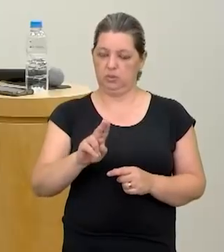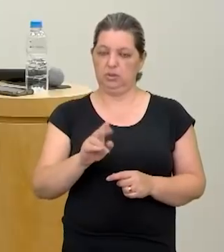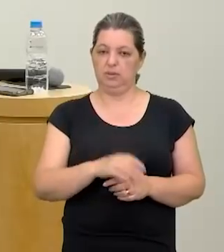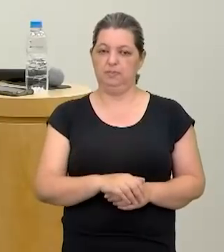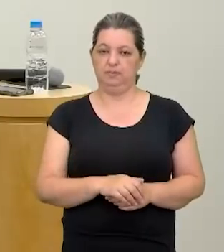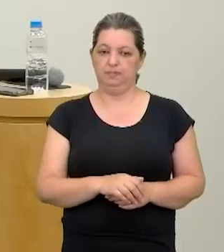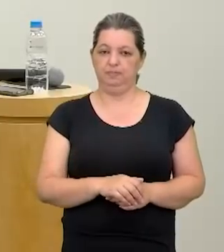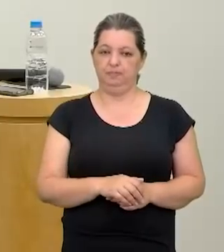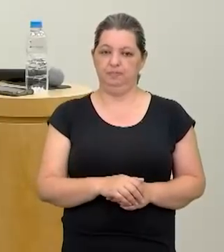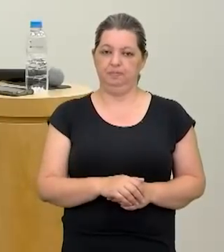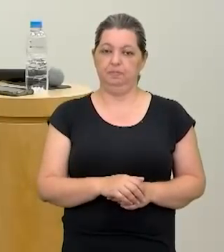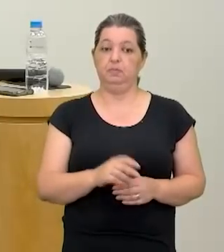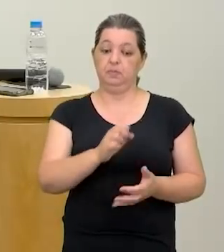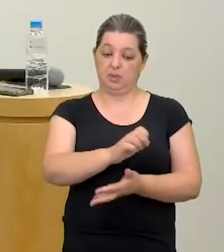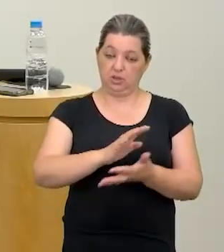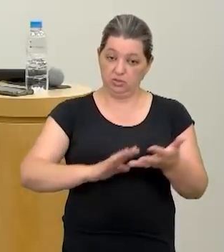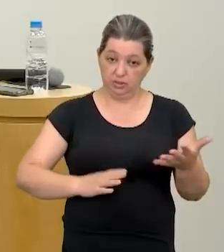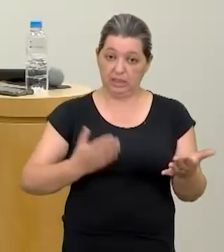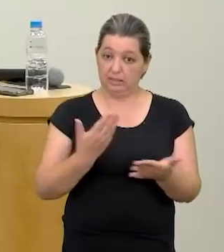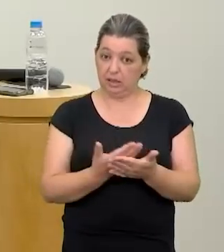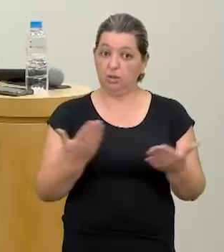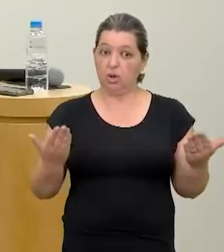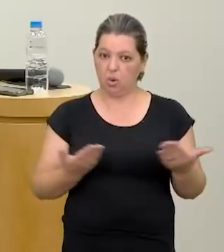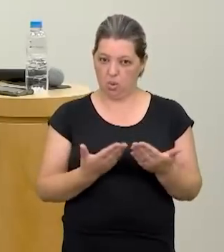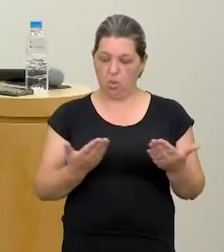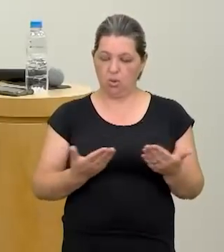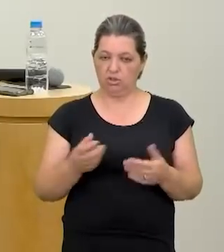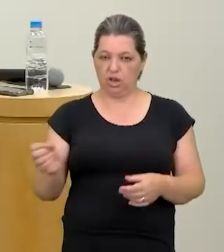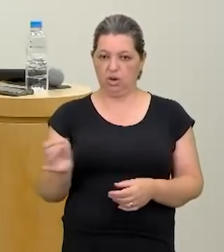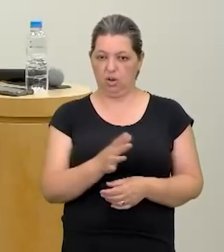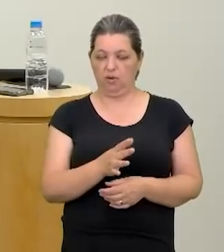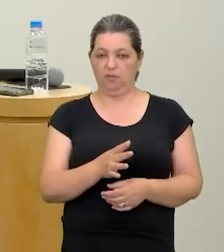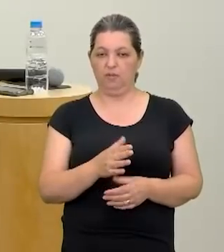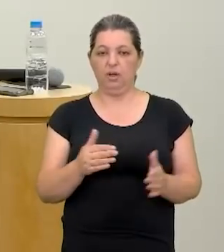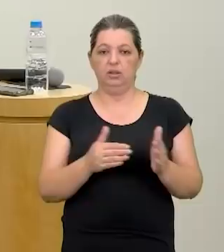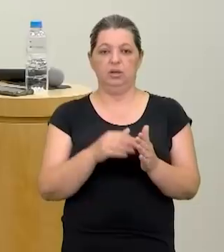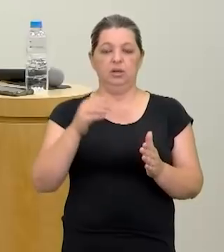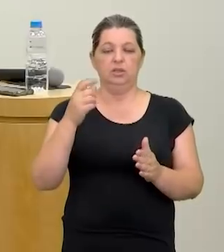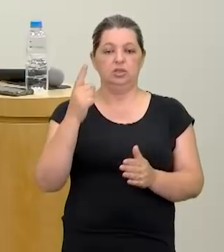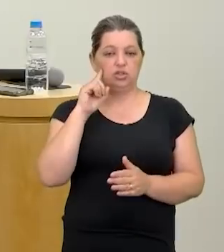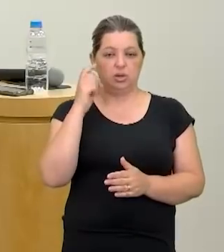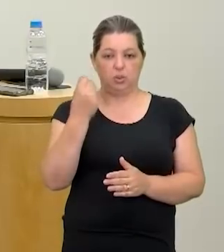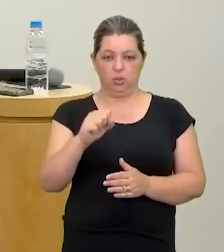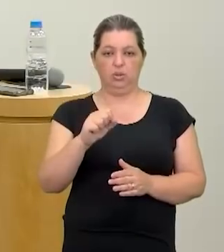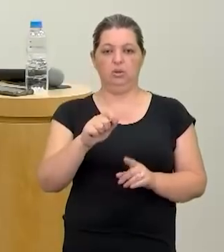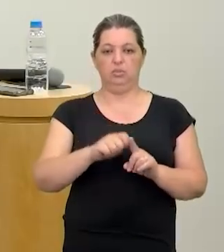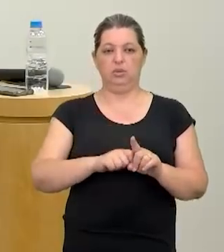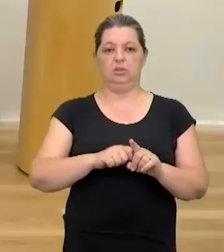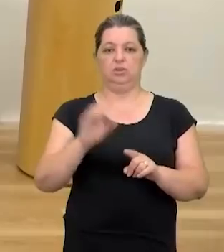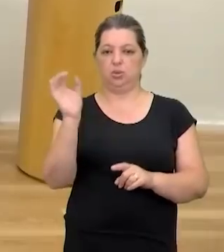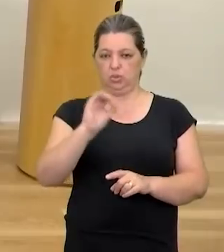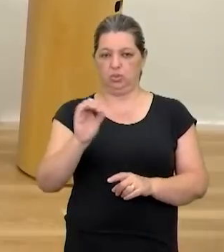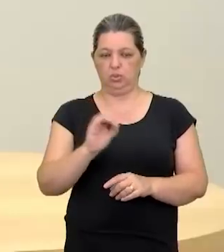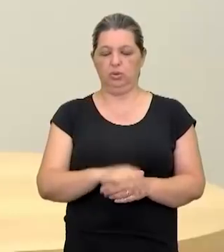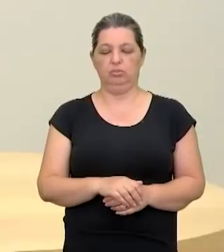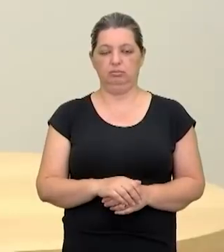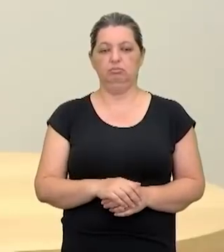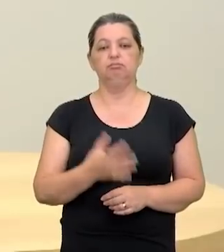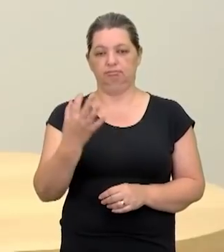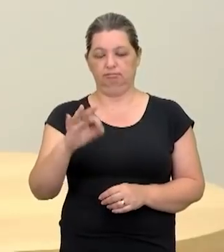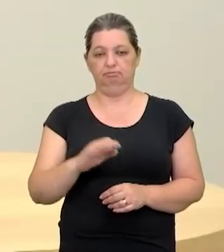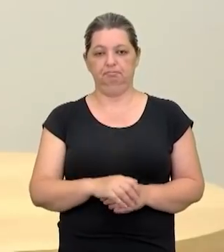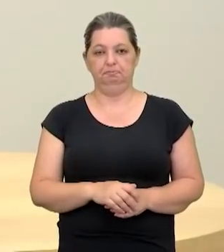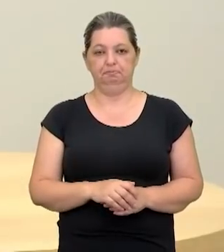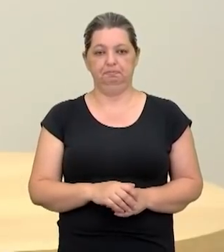Não esqueçam de fazer a tarefa referente a essa aula, que ela é inédita e vai até o dia 8 de outubro, mas faz logo, não enrola não. Certo, professora Inês? Isso